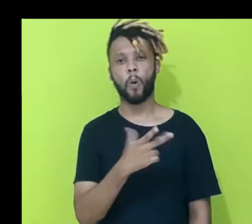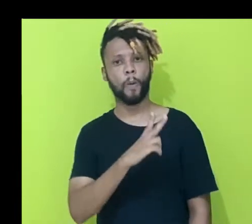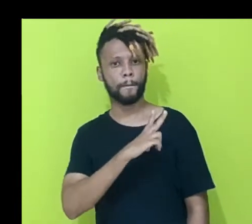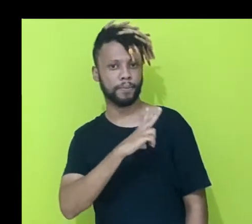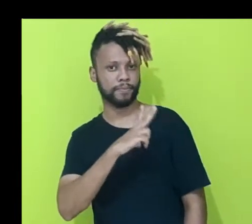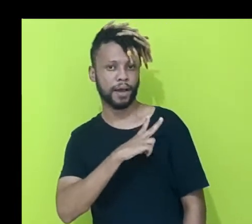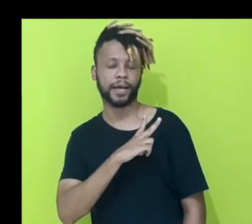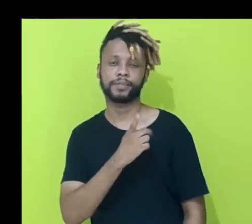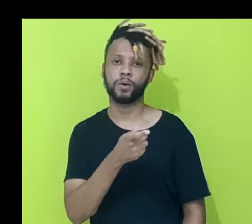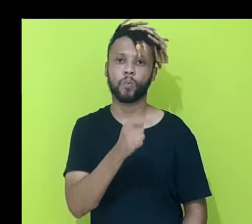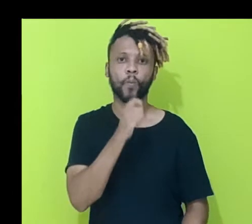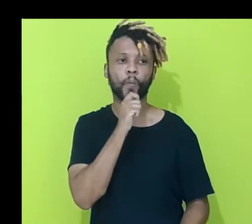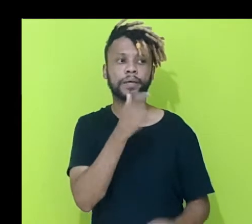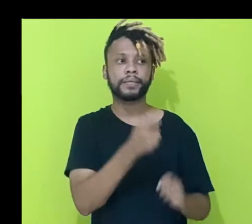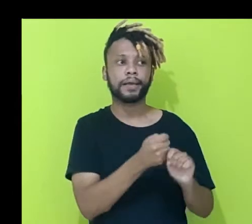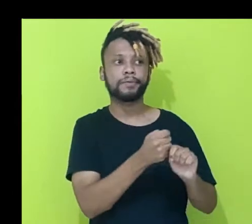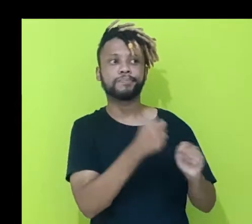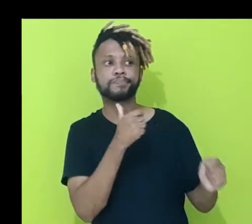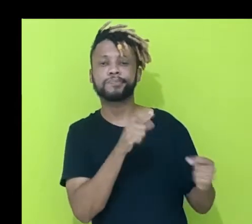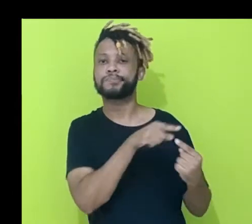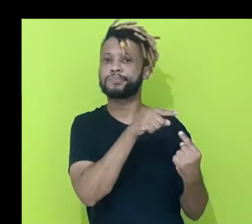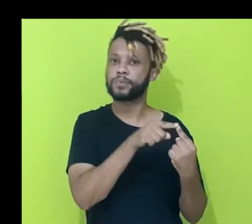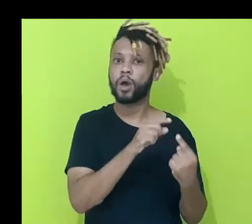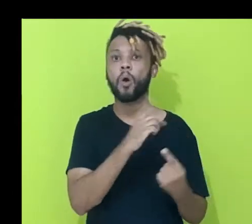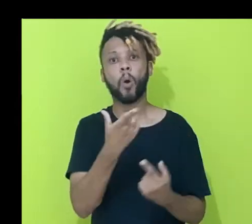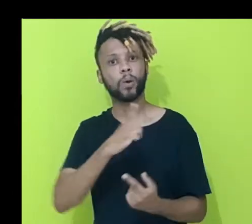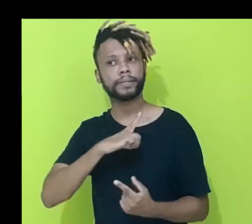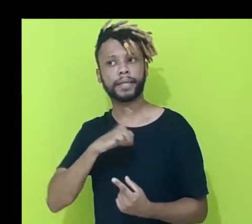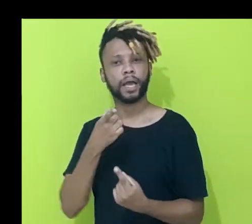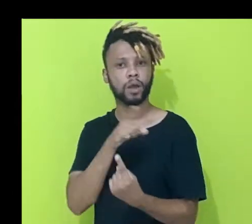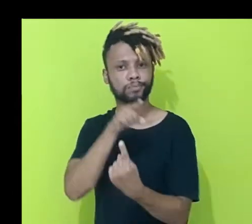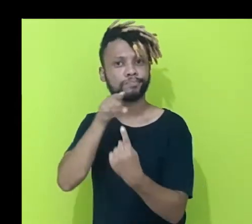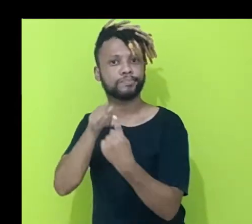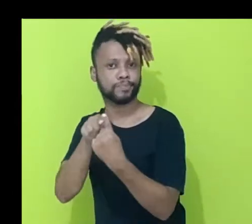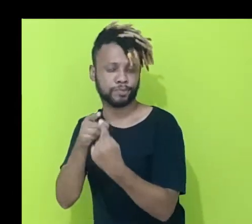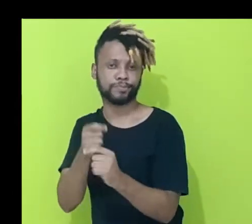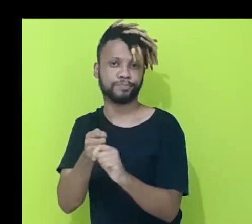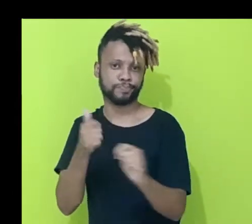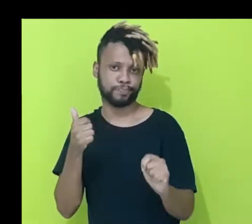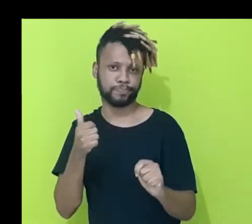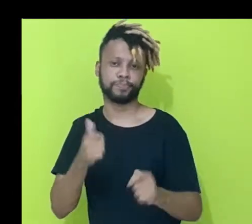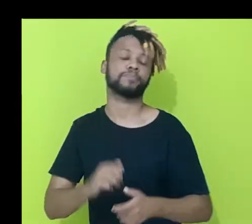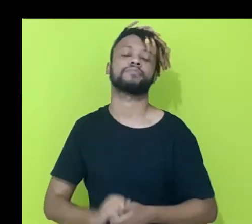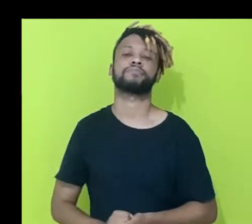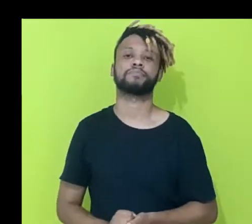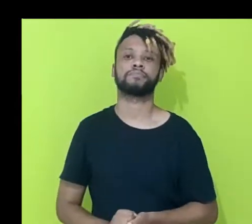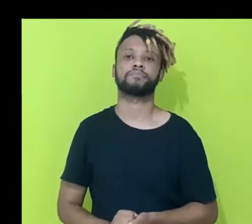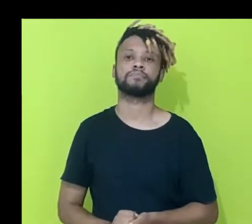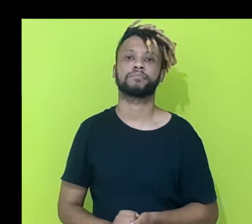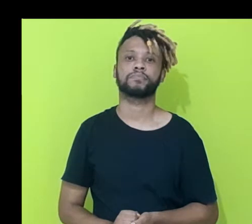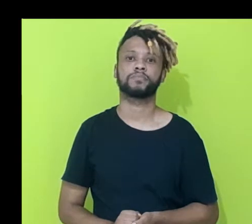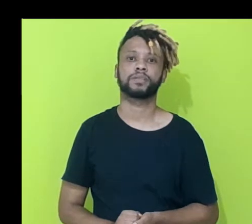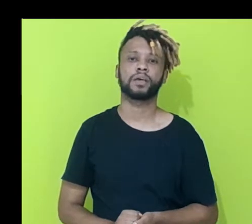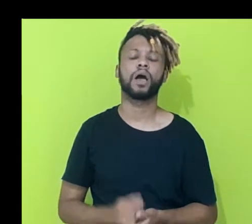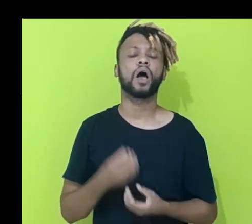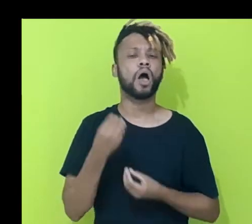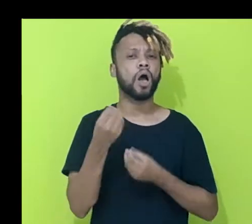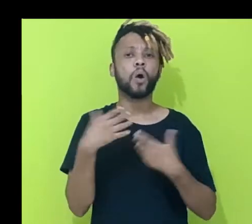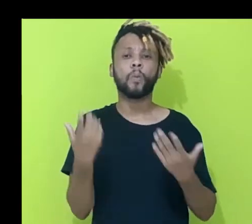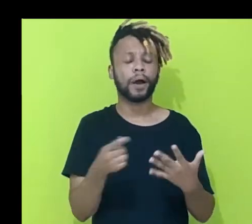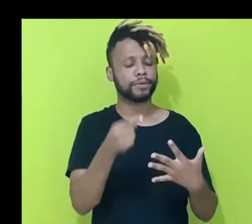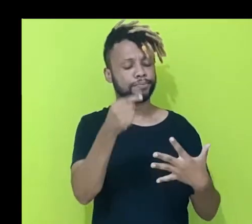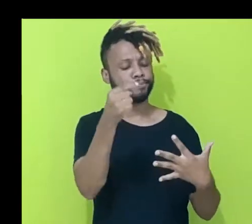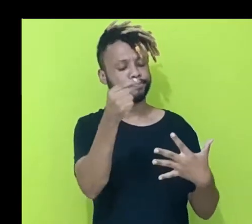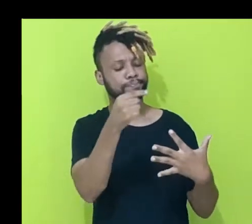fins lucrativos. Quais os benefícios para o proponente? Como eu tenho falado em todas as aulas, ele